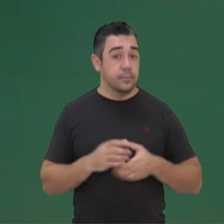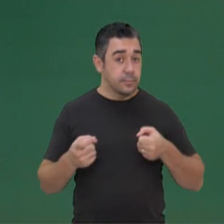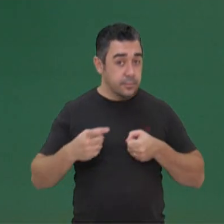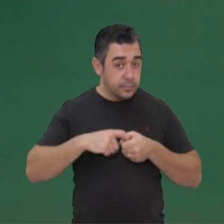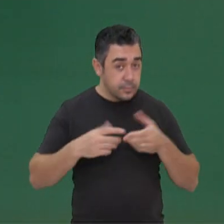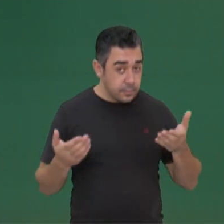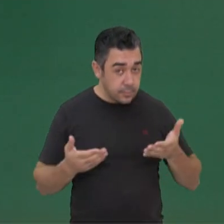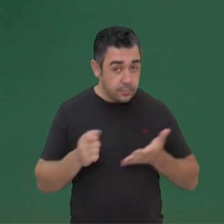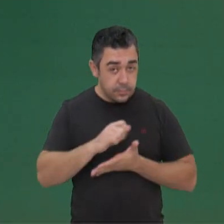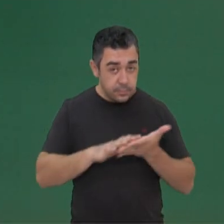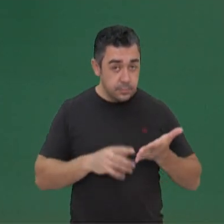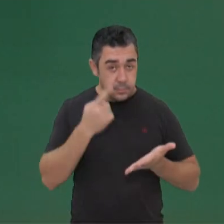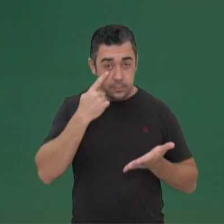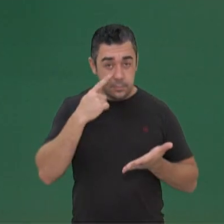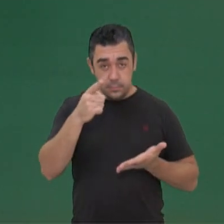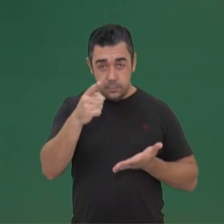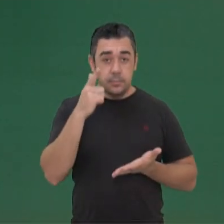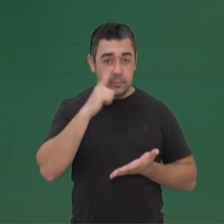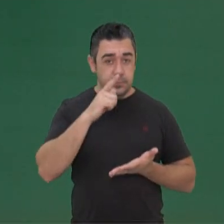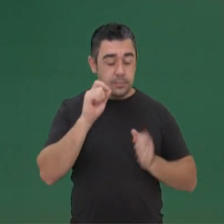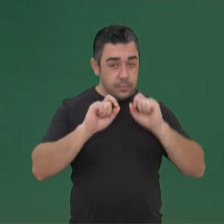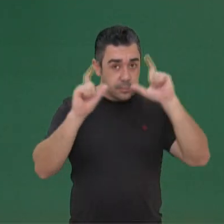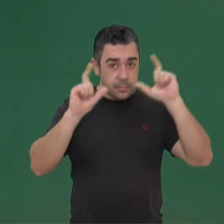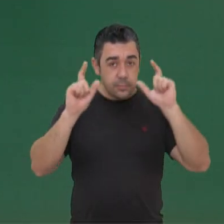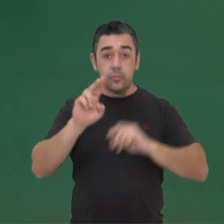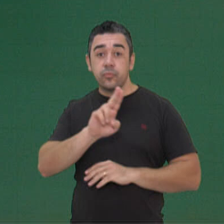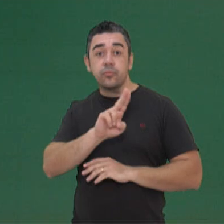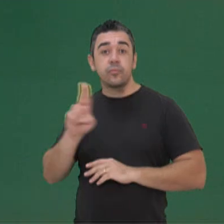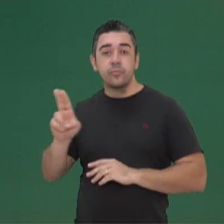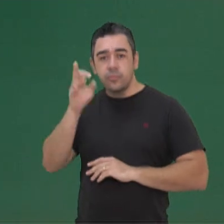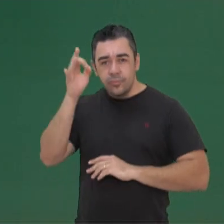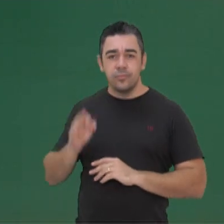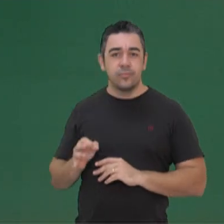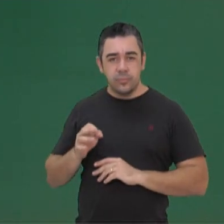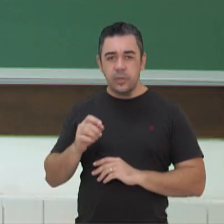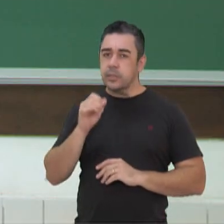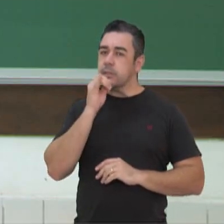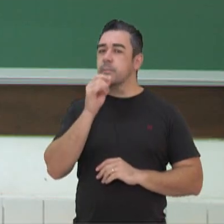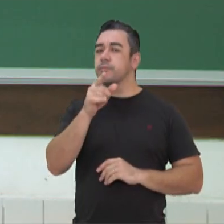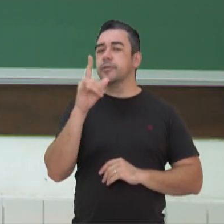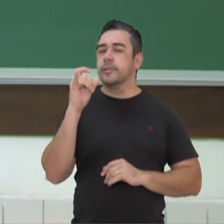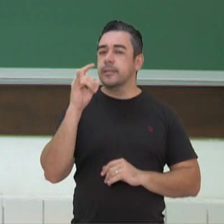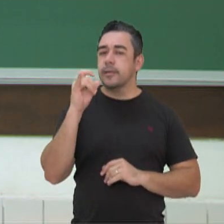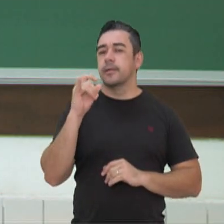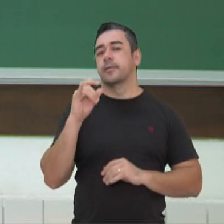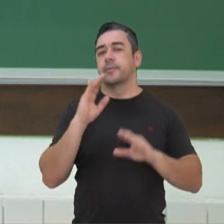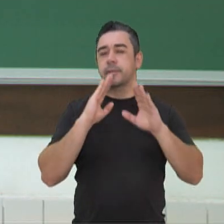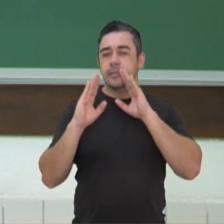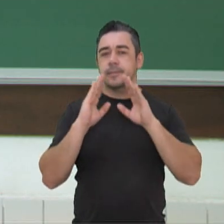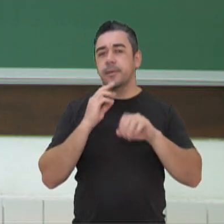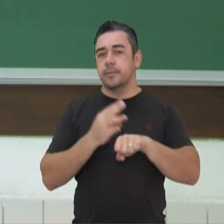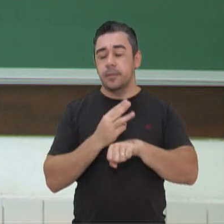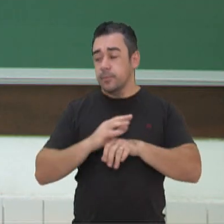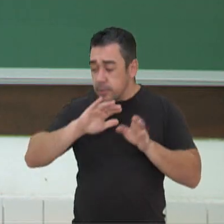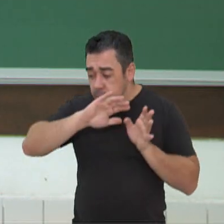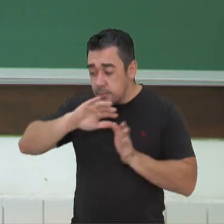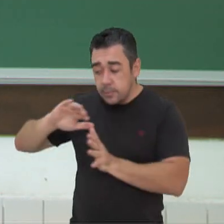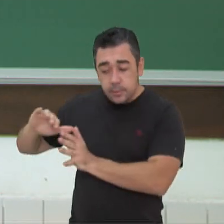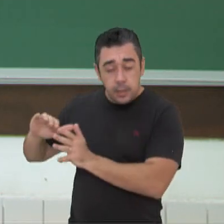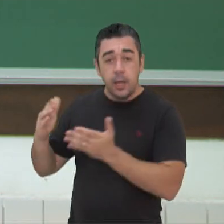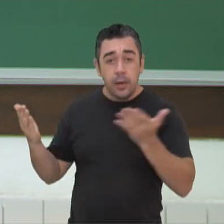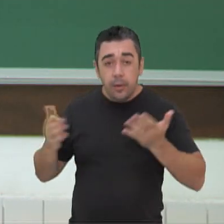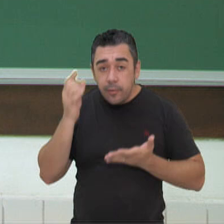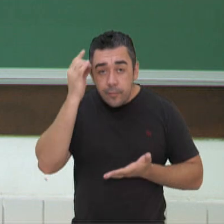retomando aqui a atividade, vamos ver se você estava atento. Vamos ver quem estava no Instagram, no WhatsApp, Facebook. Agora sai, larga tudo isso aí. Bem